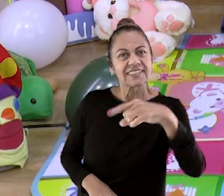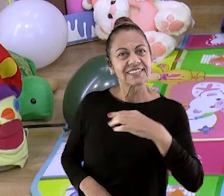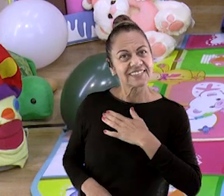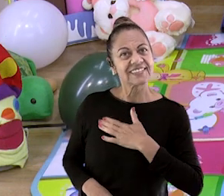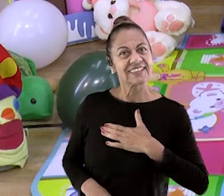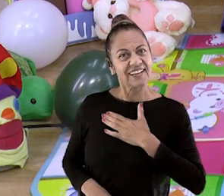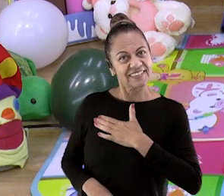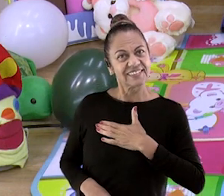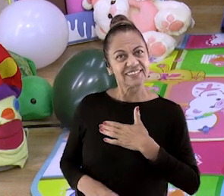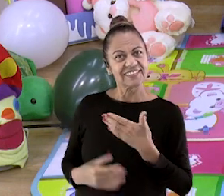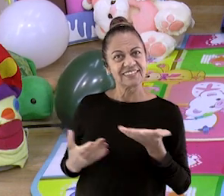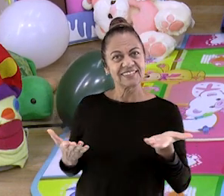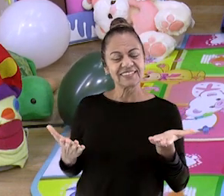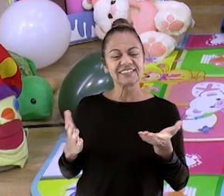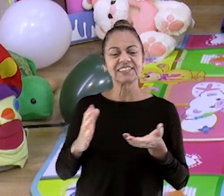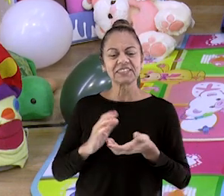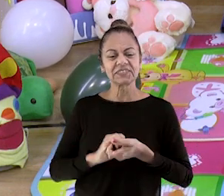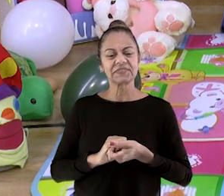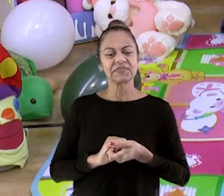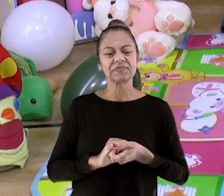tá bom